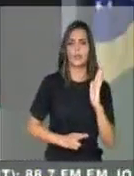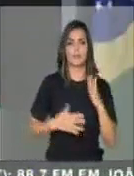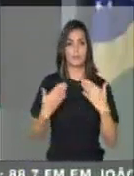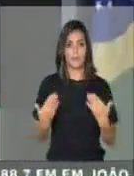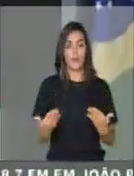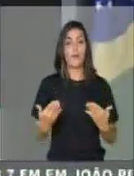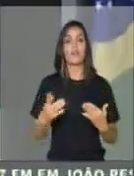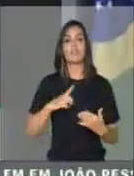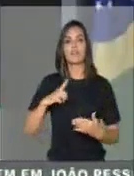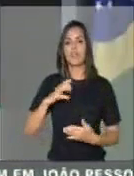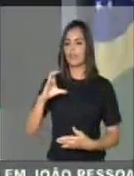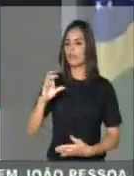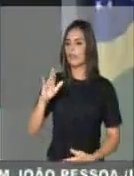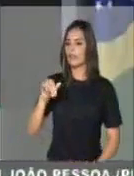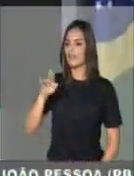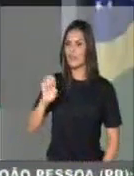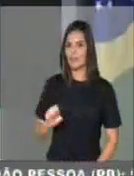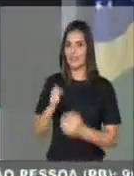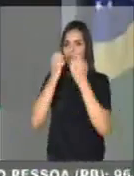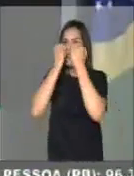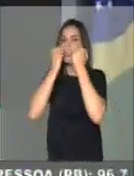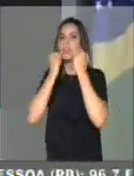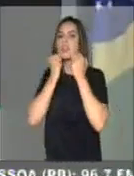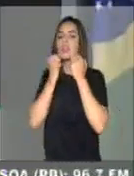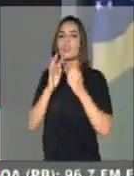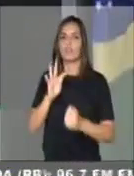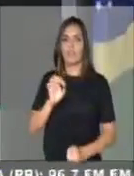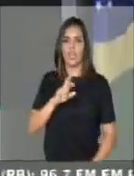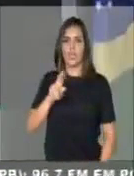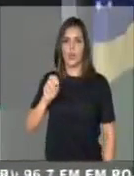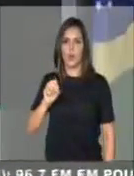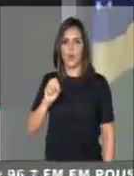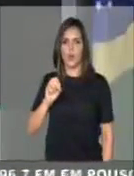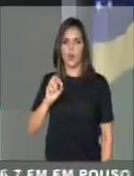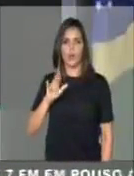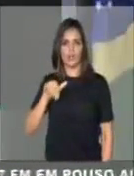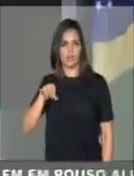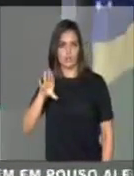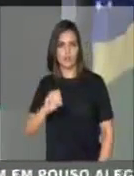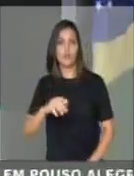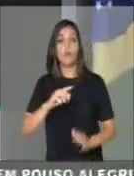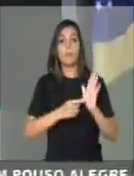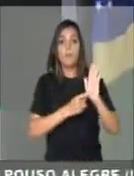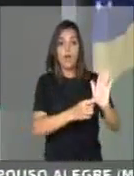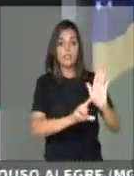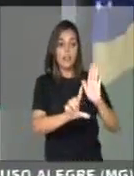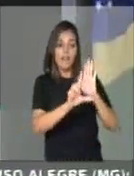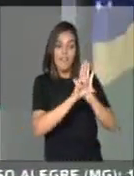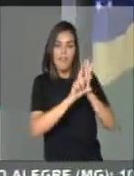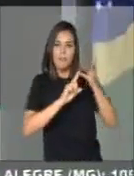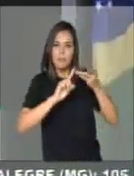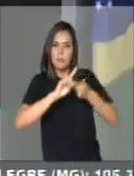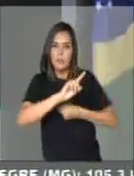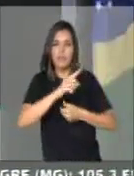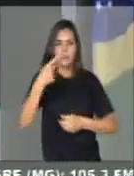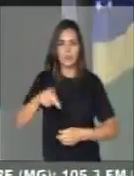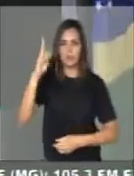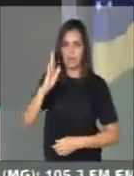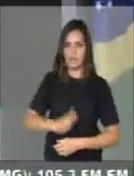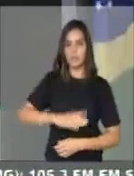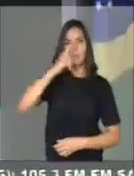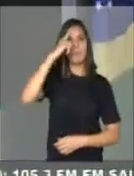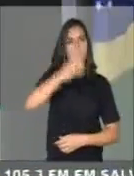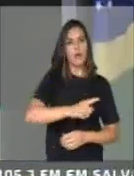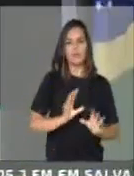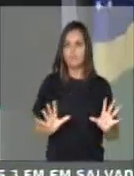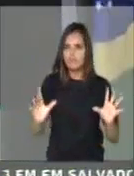produto ou proveito de crimes de terrorismo, mostra-se de todo pertinente que o ordenamento legal brasileiro também determina a